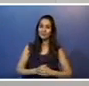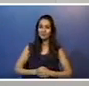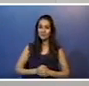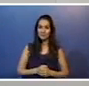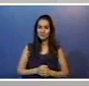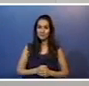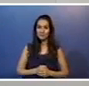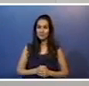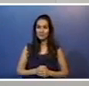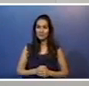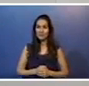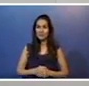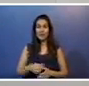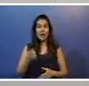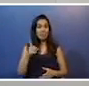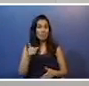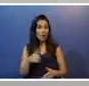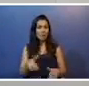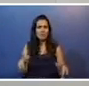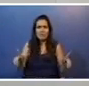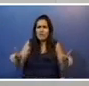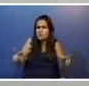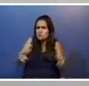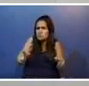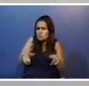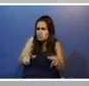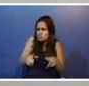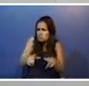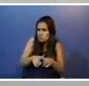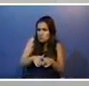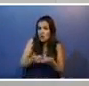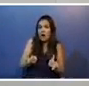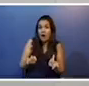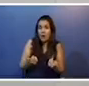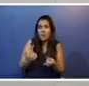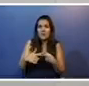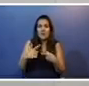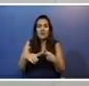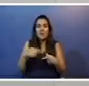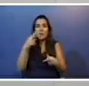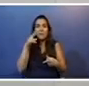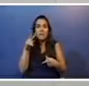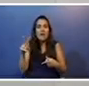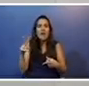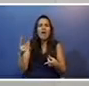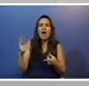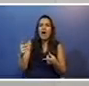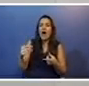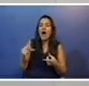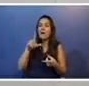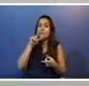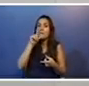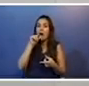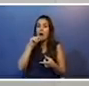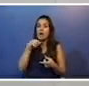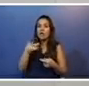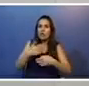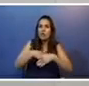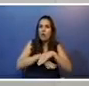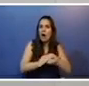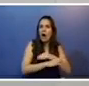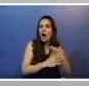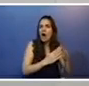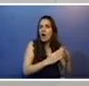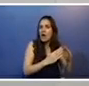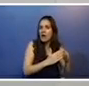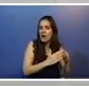tá? Devido a pessoas acharem que pássaros são animais de estimação, nós